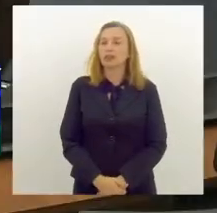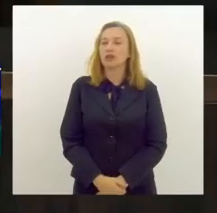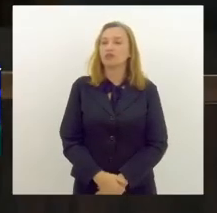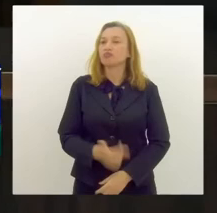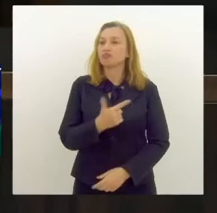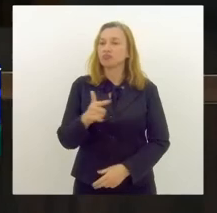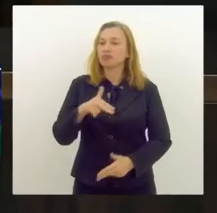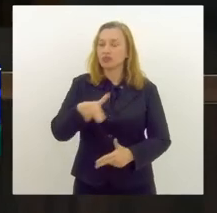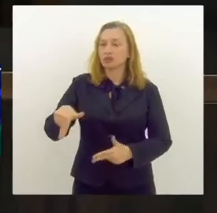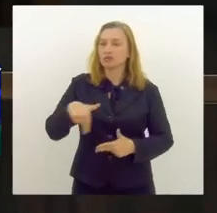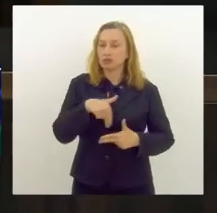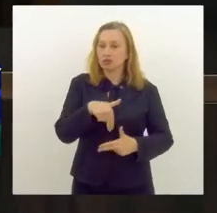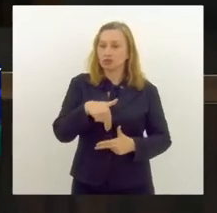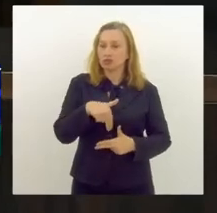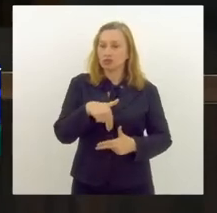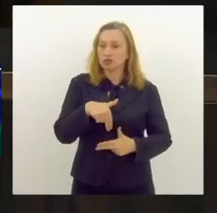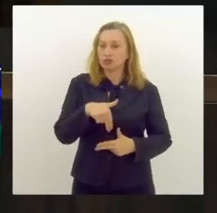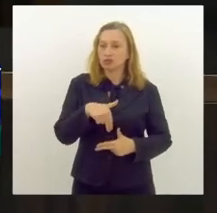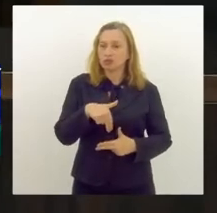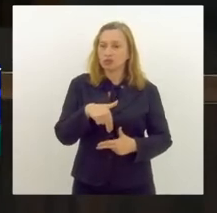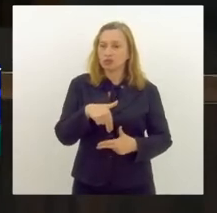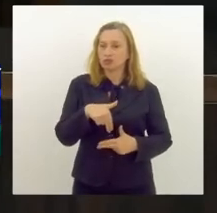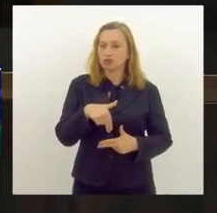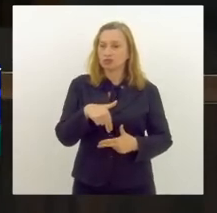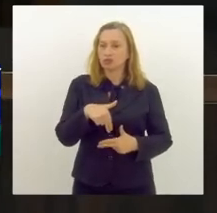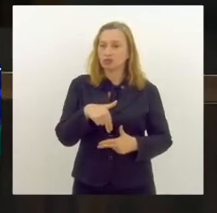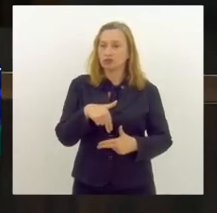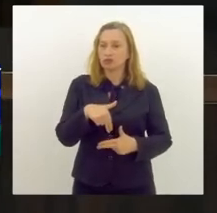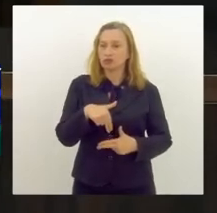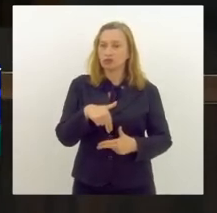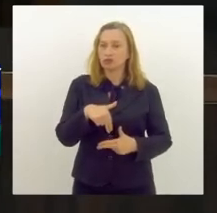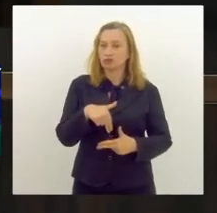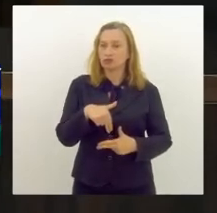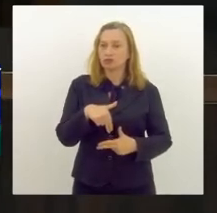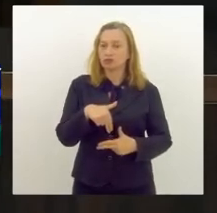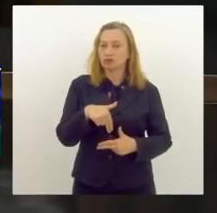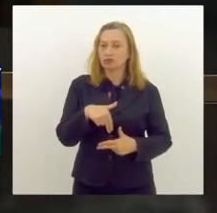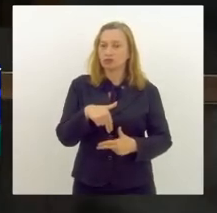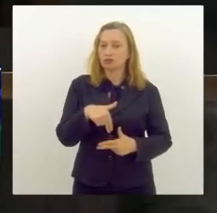Não havendo mais oradores inscritos,